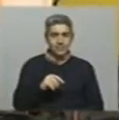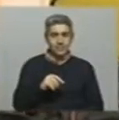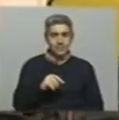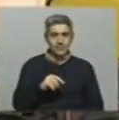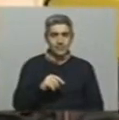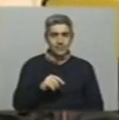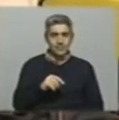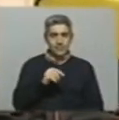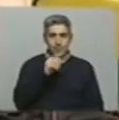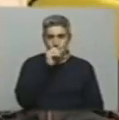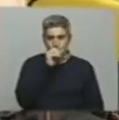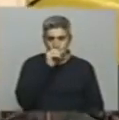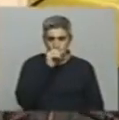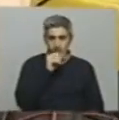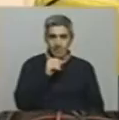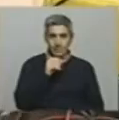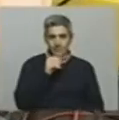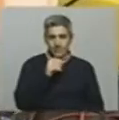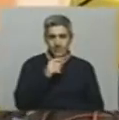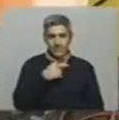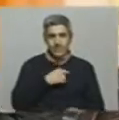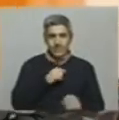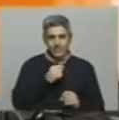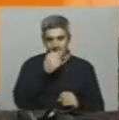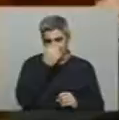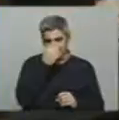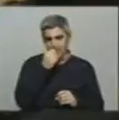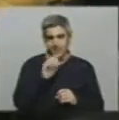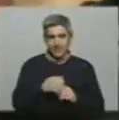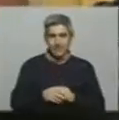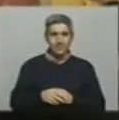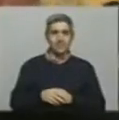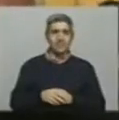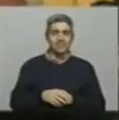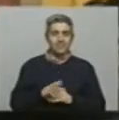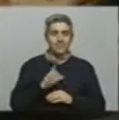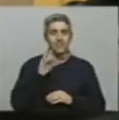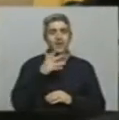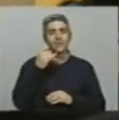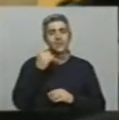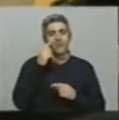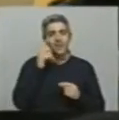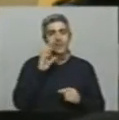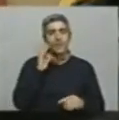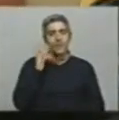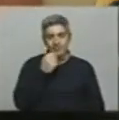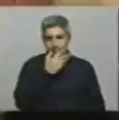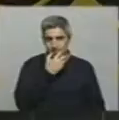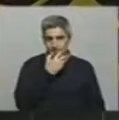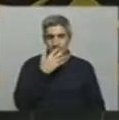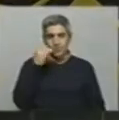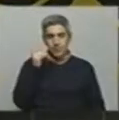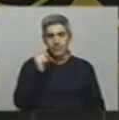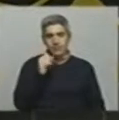nisso. Na jurema, a jurema não é tua, tem duas. Vamos lá. Olha, só para. Então, quando é que é a sua próxima viagem? A próxima